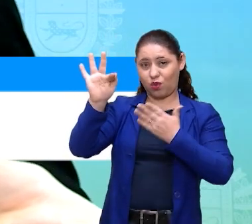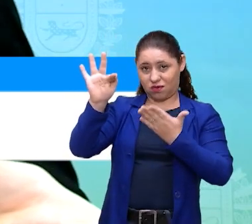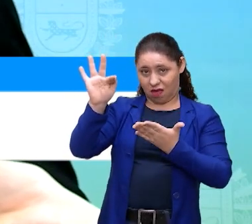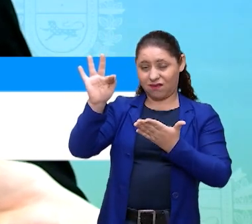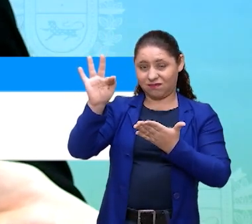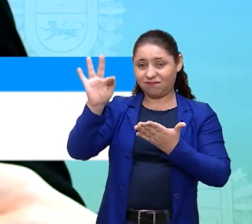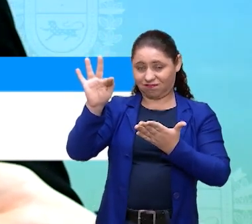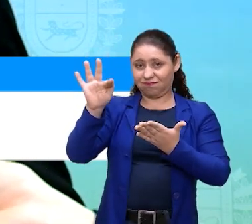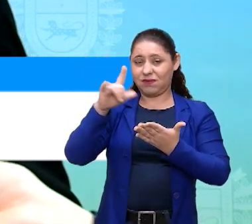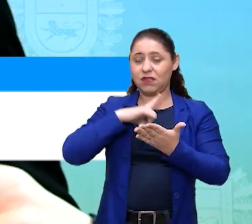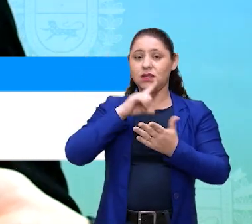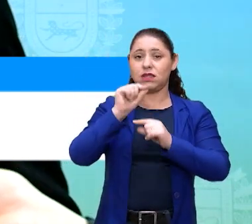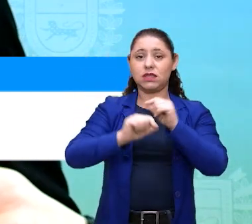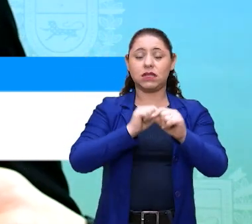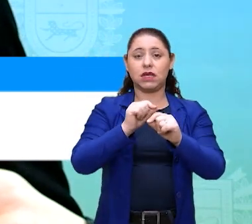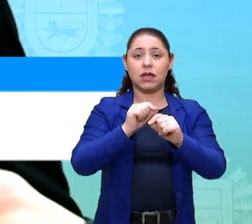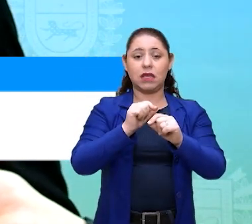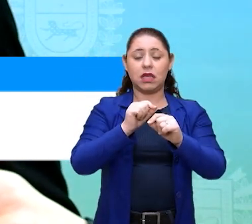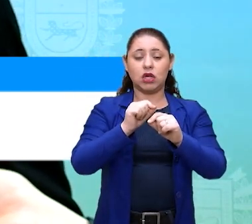nível superior